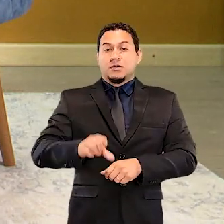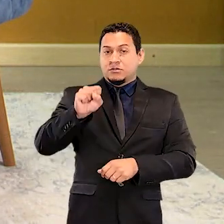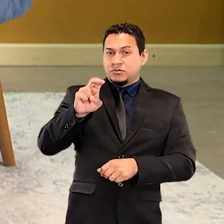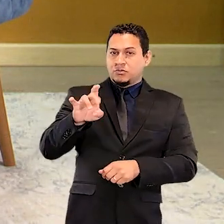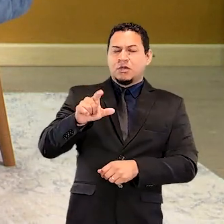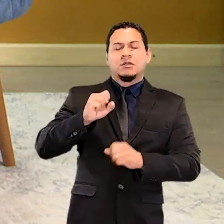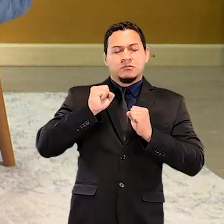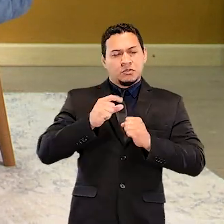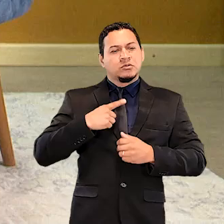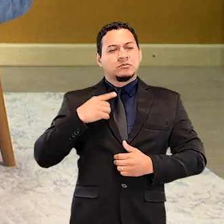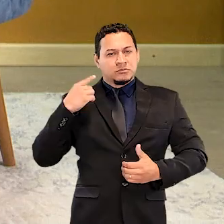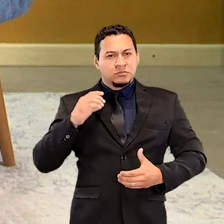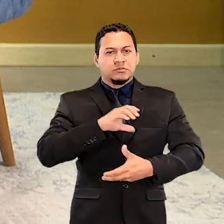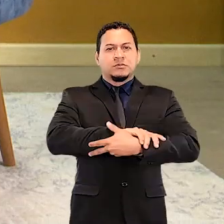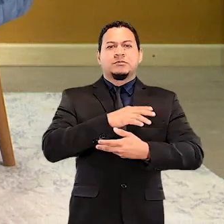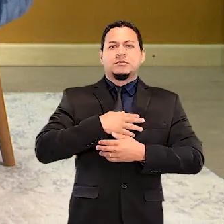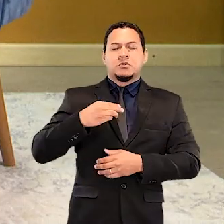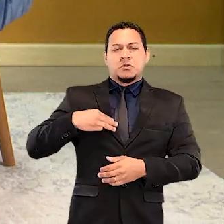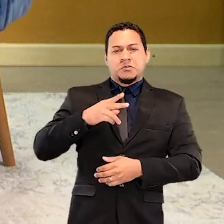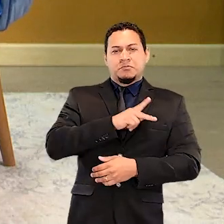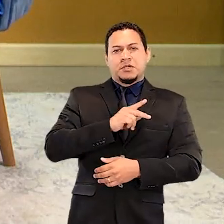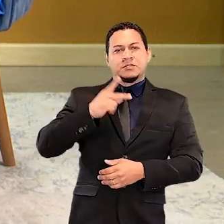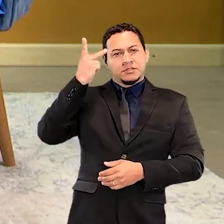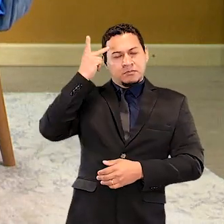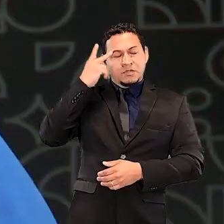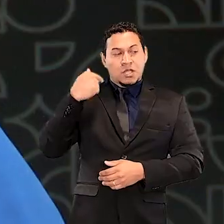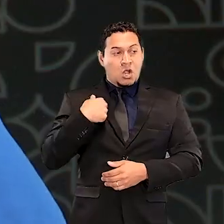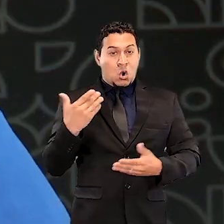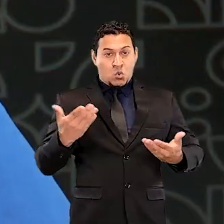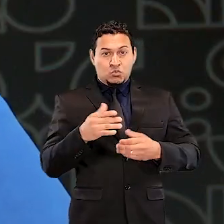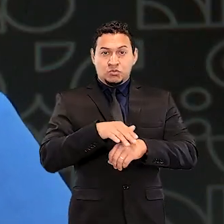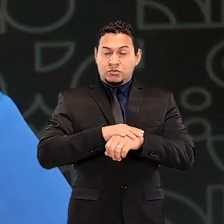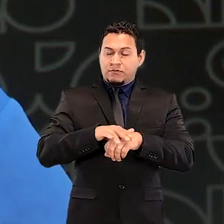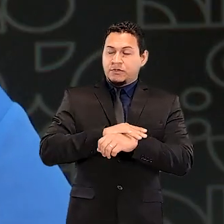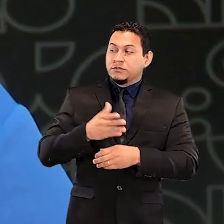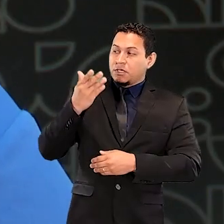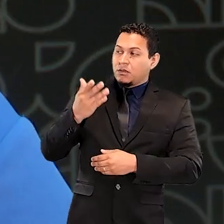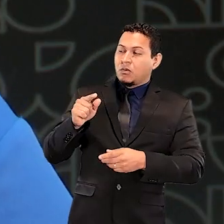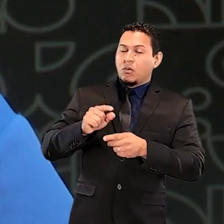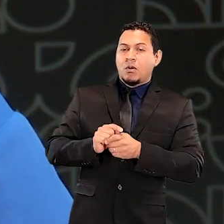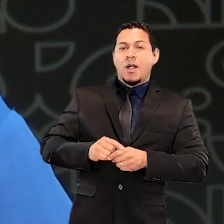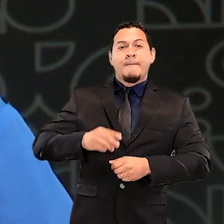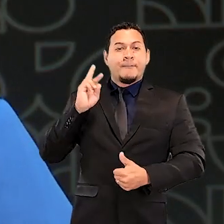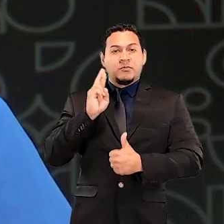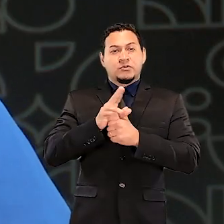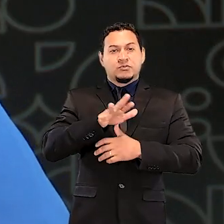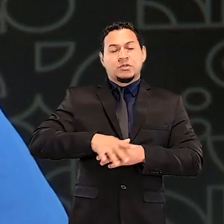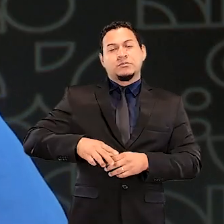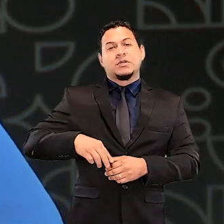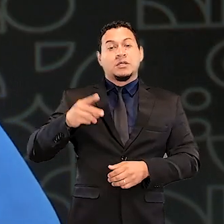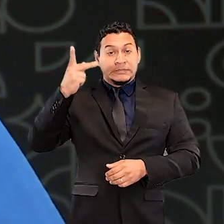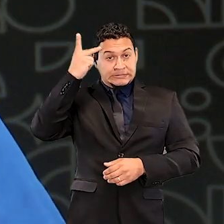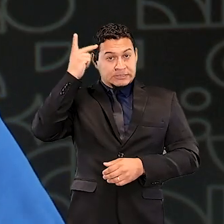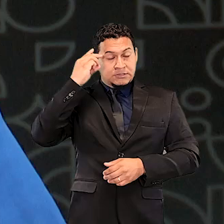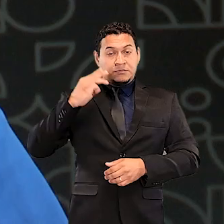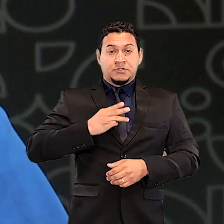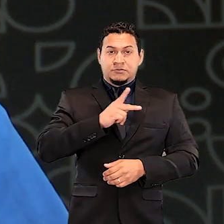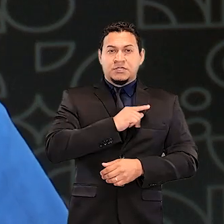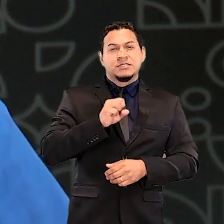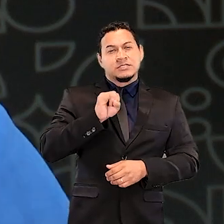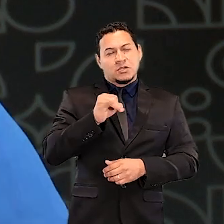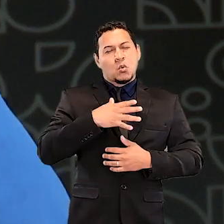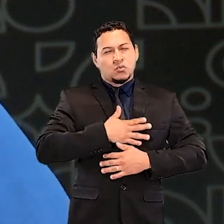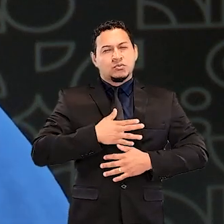no Ministério Público de São Paulo. Muito obrigada. Eu conversei com a promotora de justiça do Ministério Público de São Paulo, Fabiola Sucassas. E se você gostou